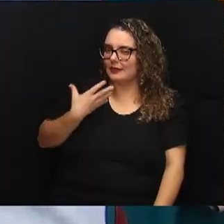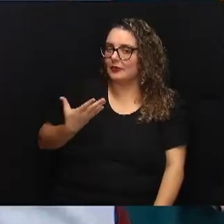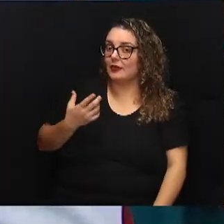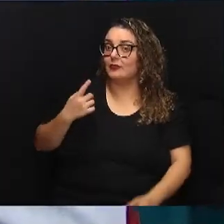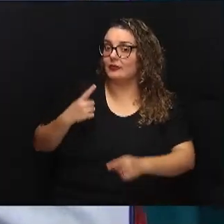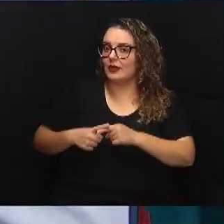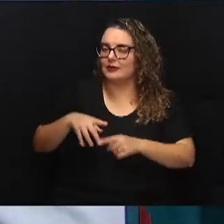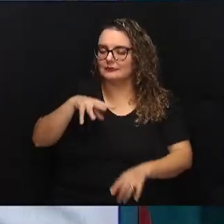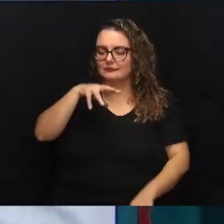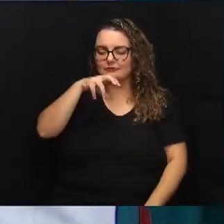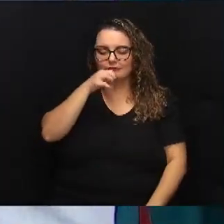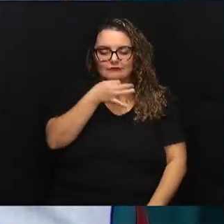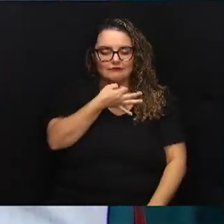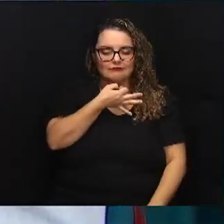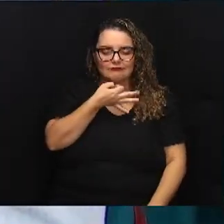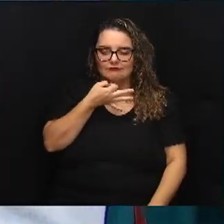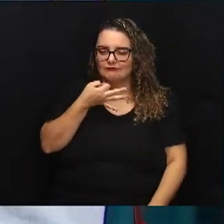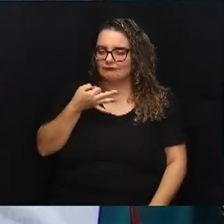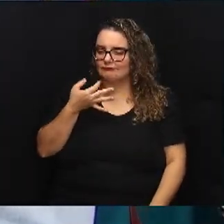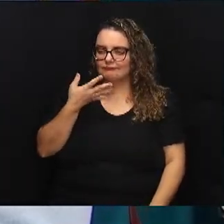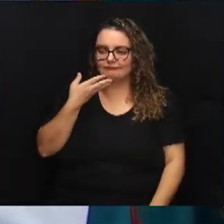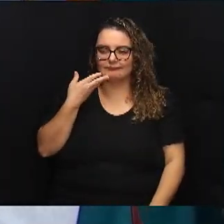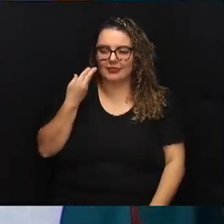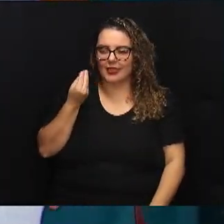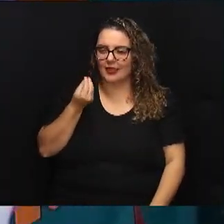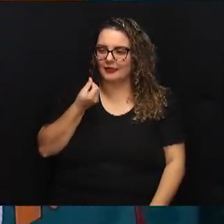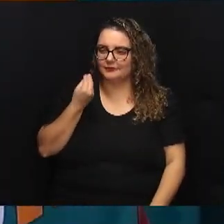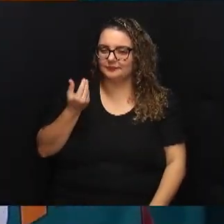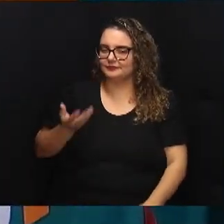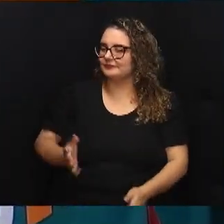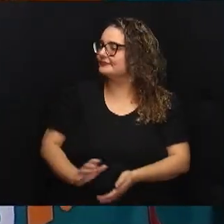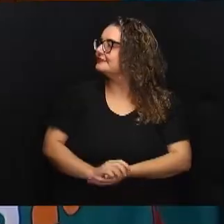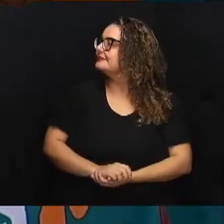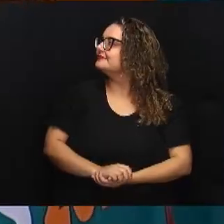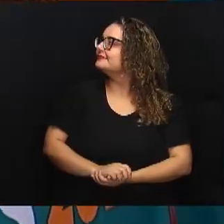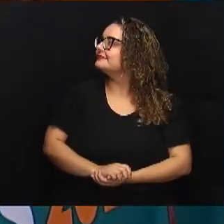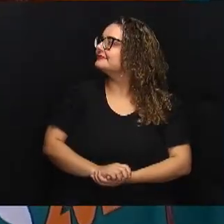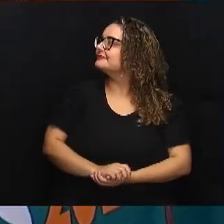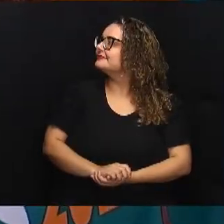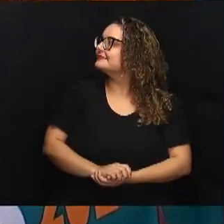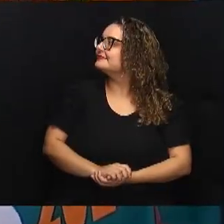assim, o cheiro tá delicioso.